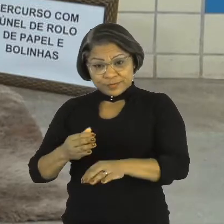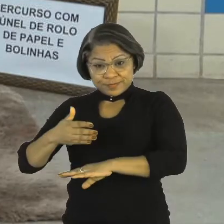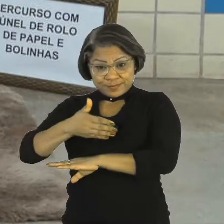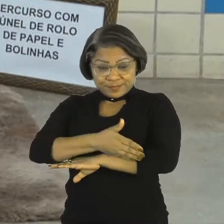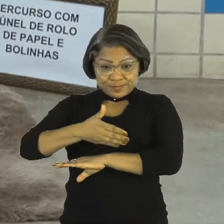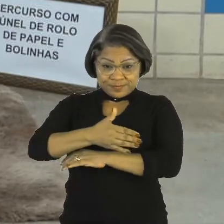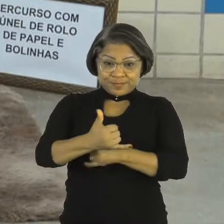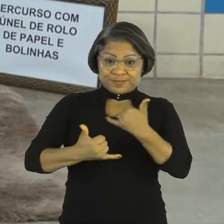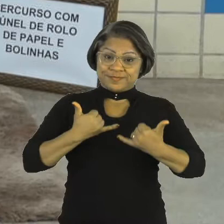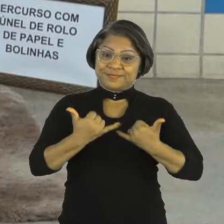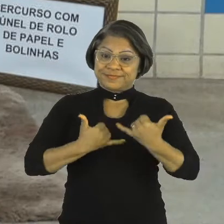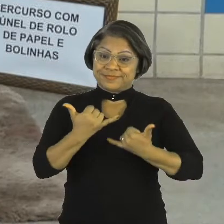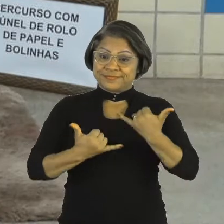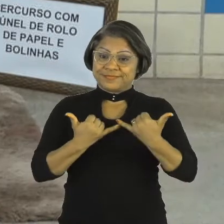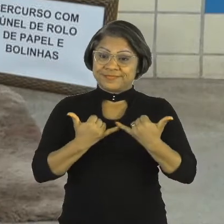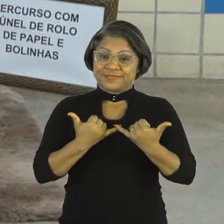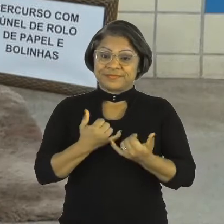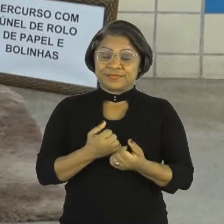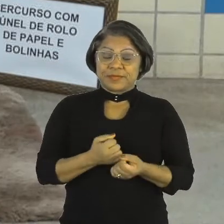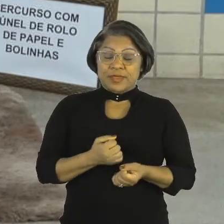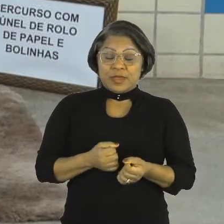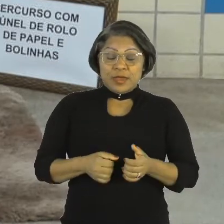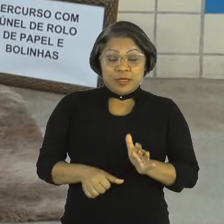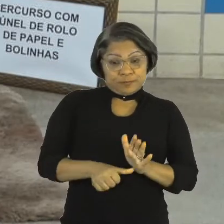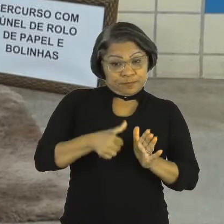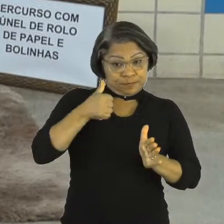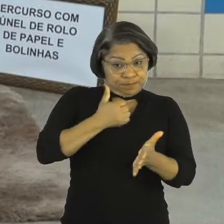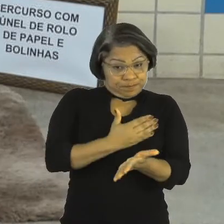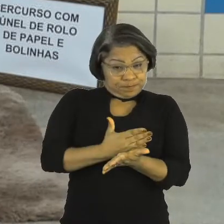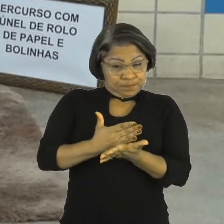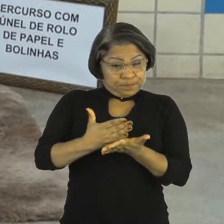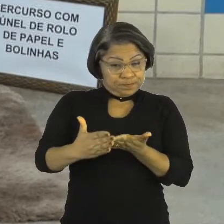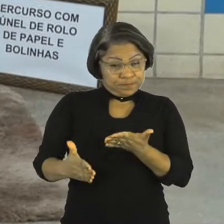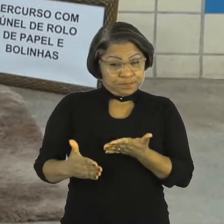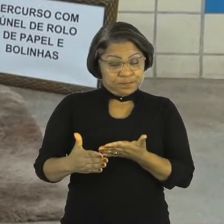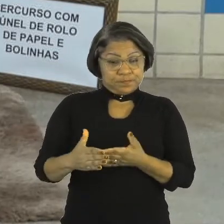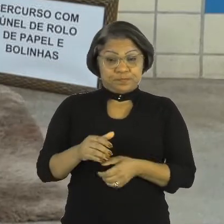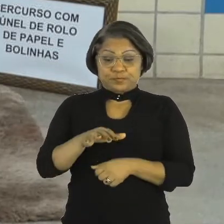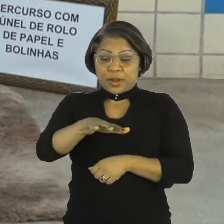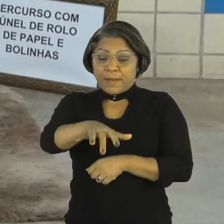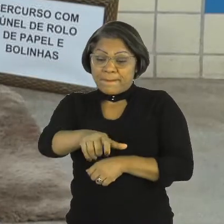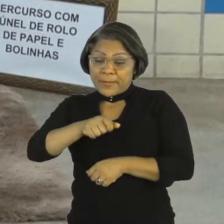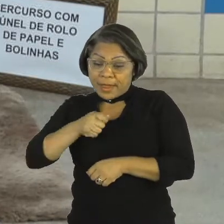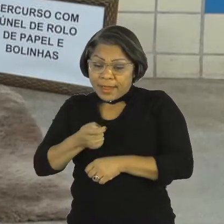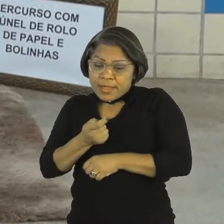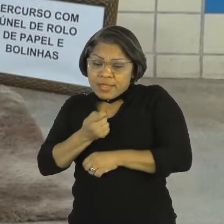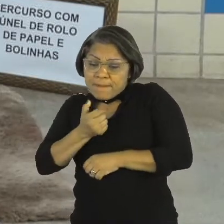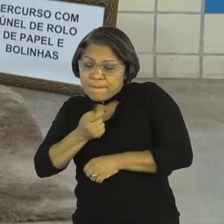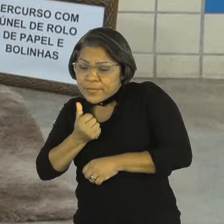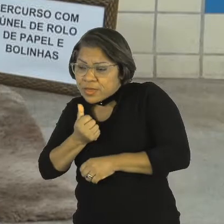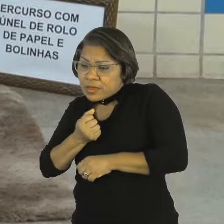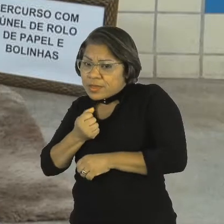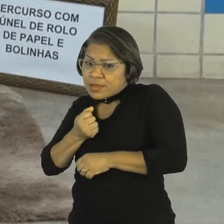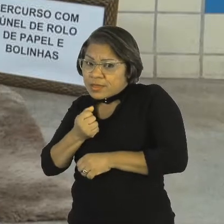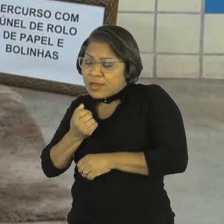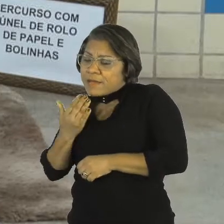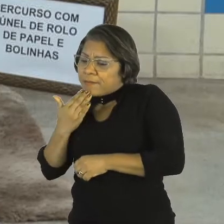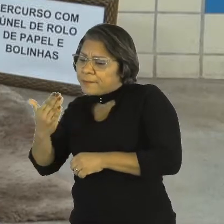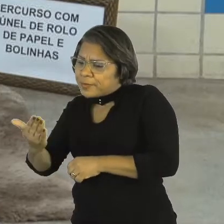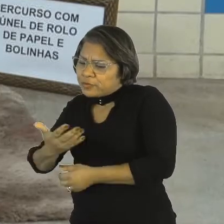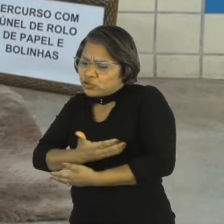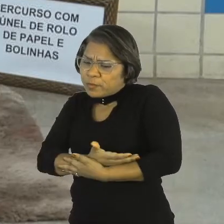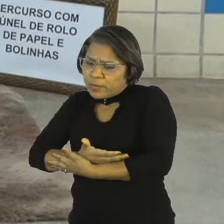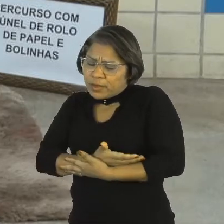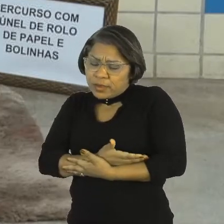brincadeira. Primeiro você pode estar iniciando, pegando as tampinhas e pedindo para ele a observar o trajeto